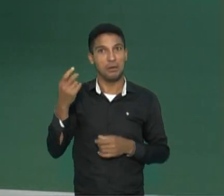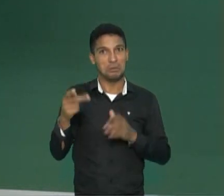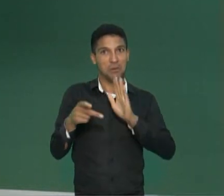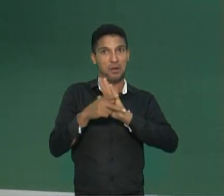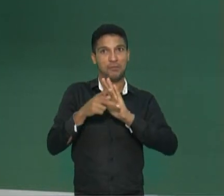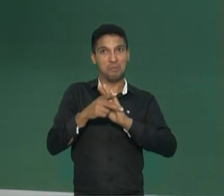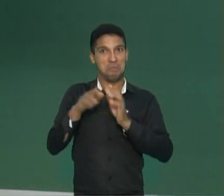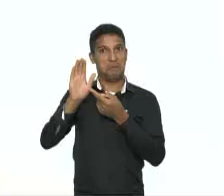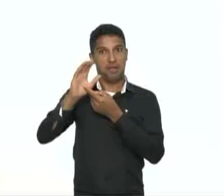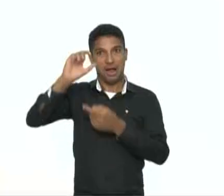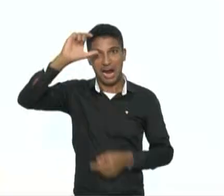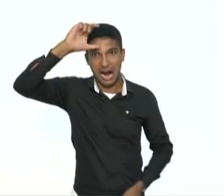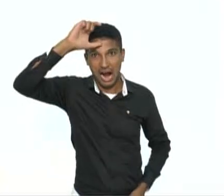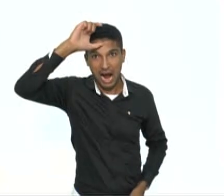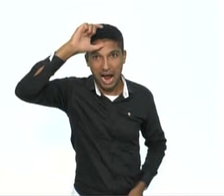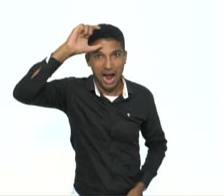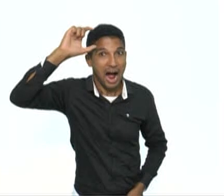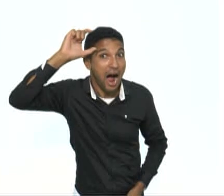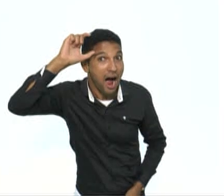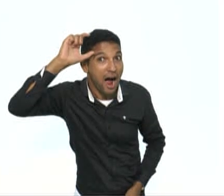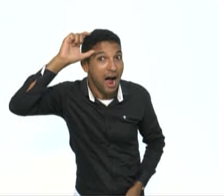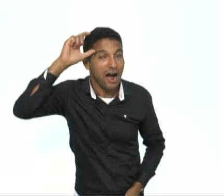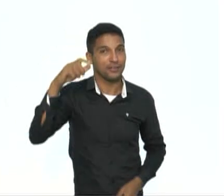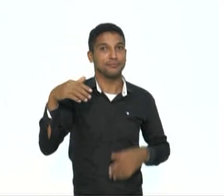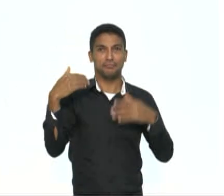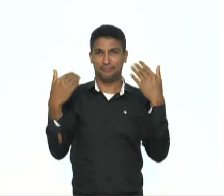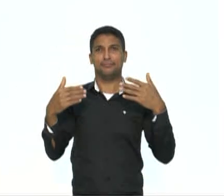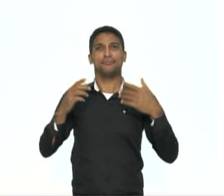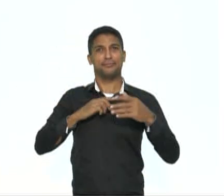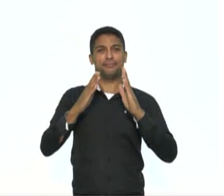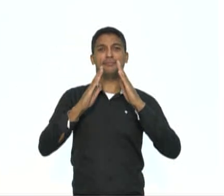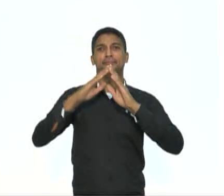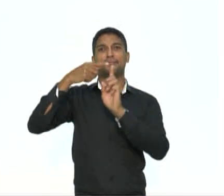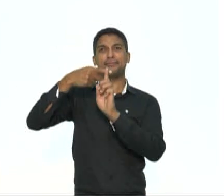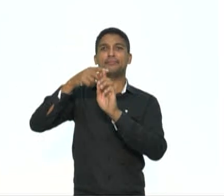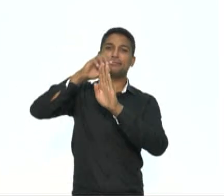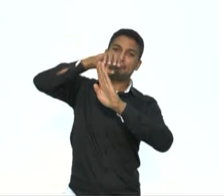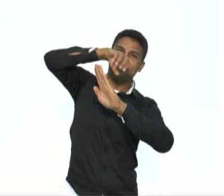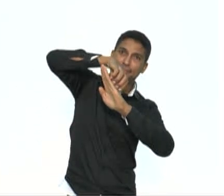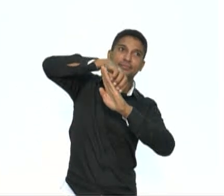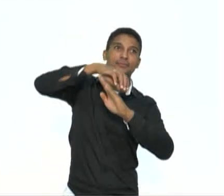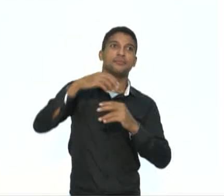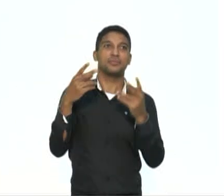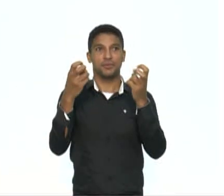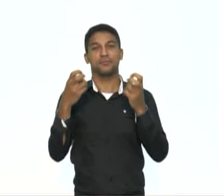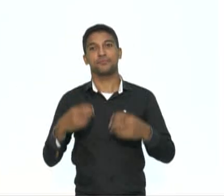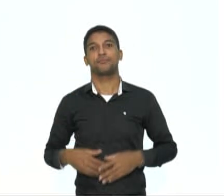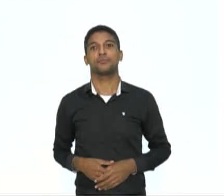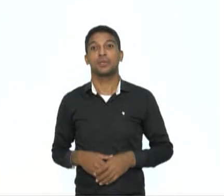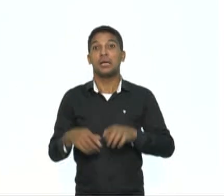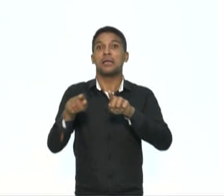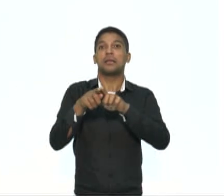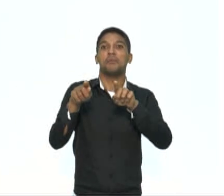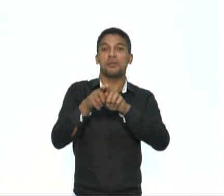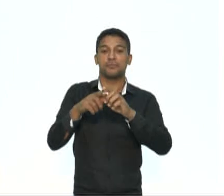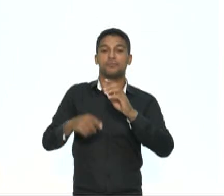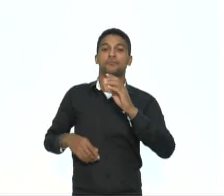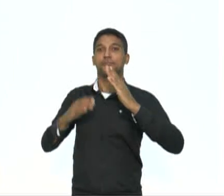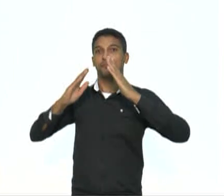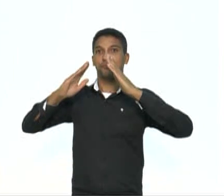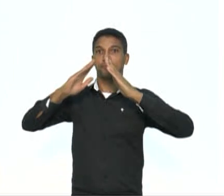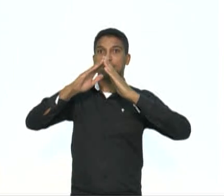Então, vamos lá. Ainda sobre a arte gótica, o arco botante surgiu, aquelas braços que se seguravam, né, surgindo a possibilidade de ter